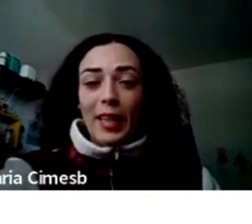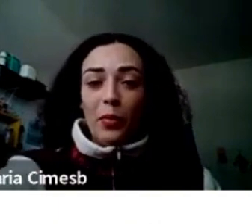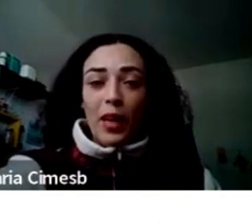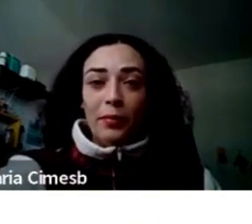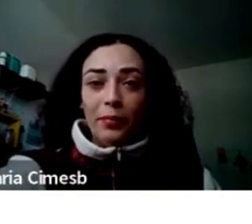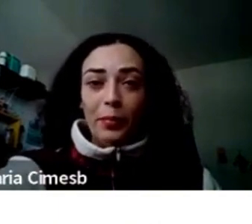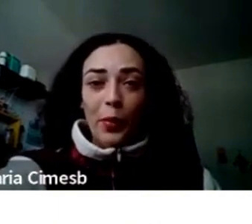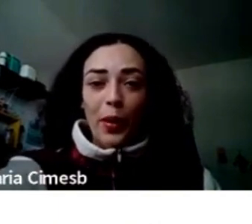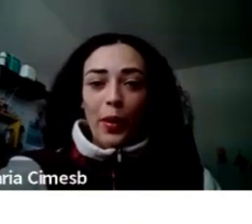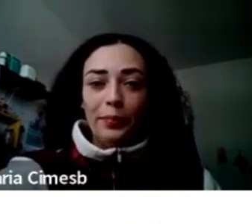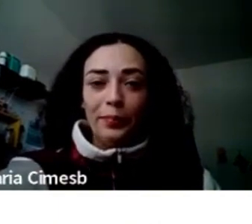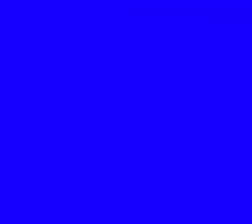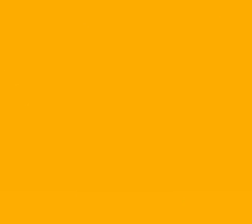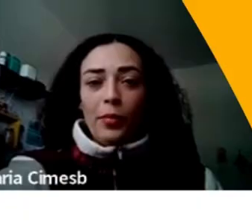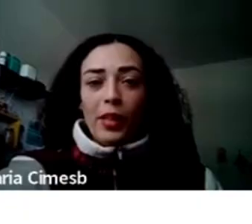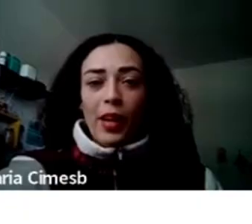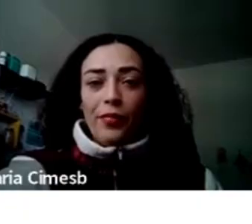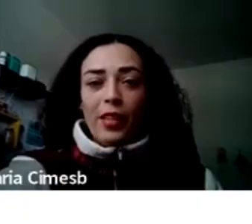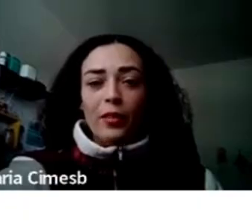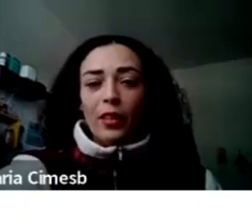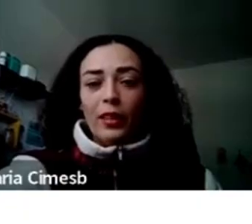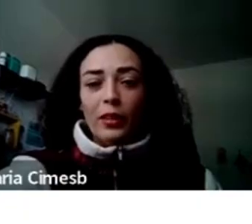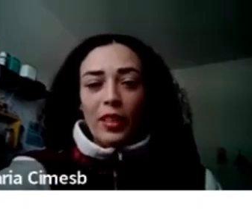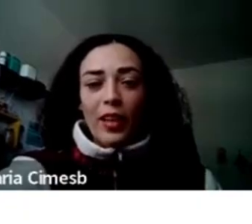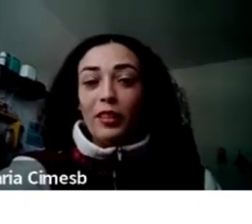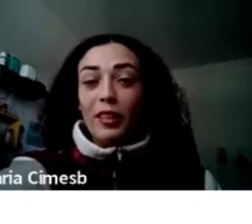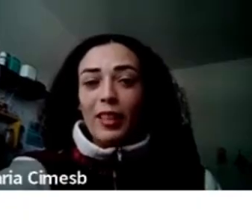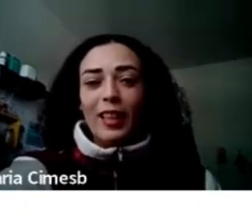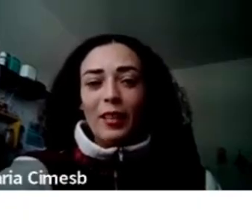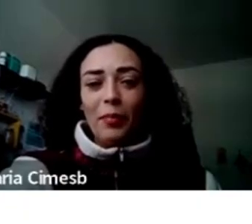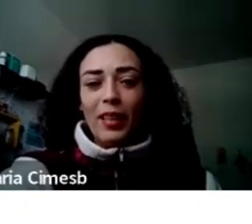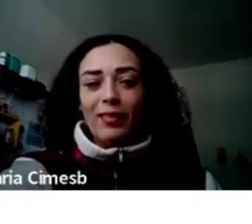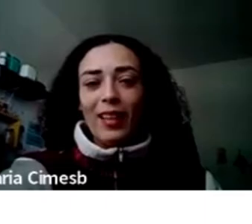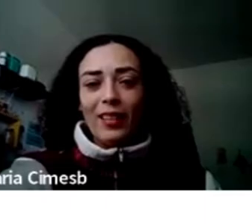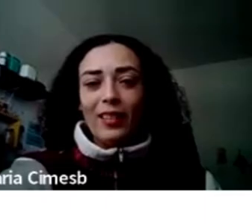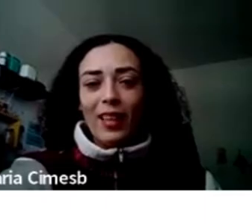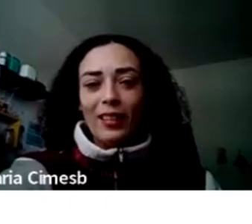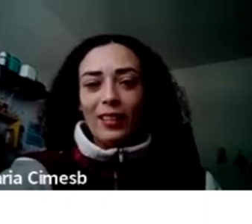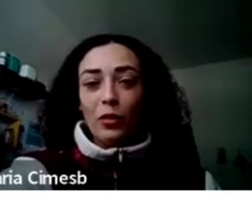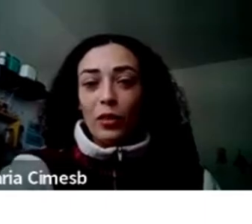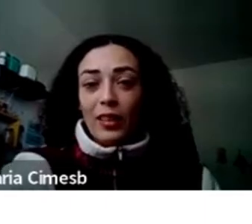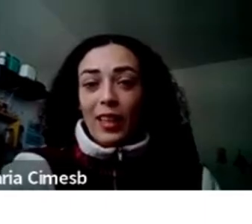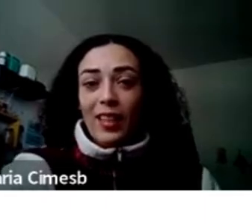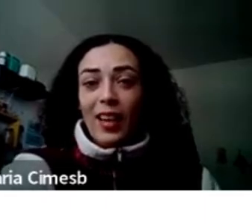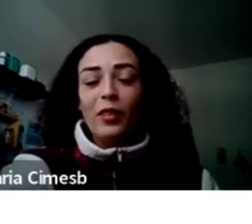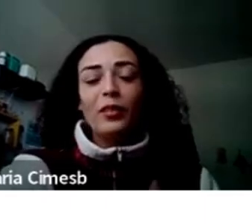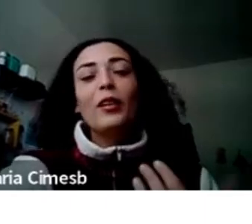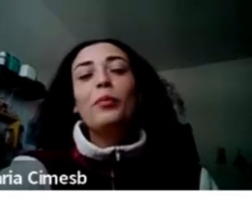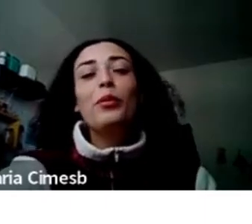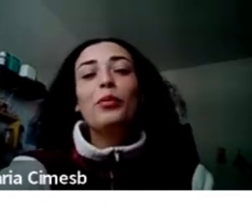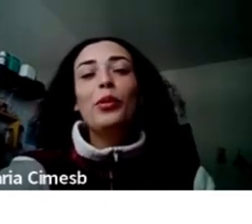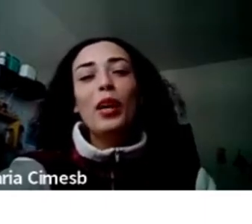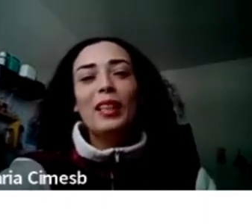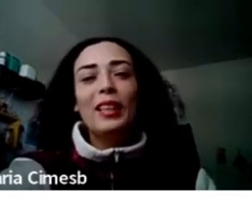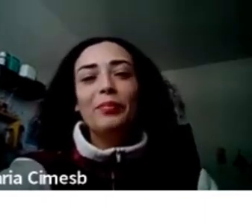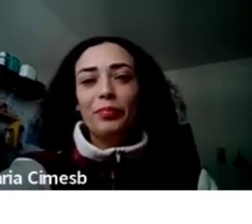uma língua. Como eu me refiro, a sociedade, às vezes, ela também tem essa questão desse receio, né?